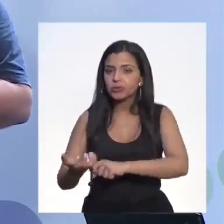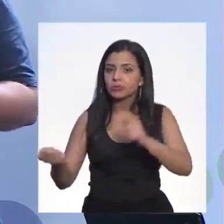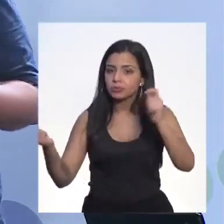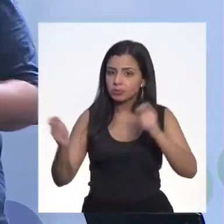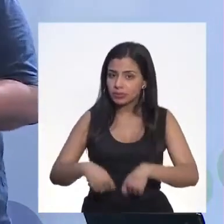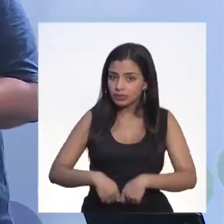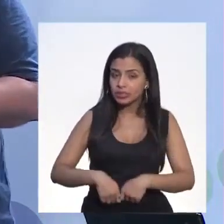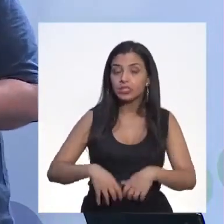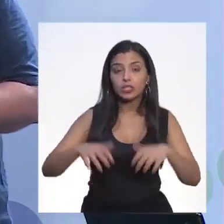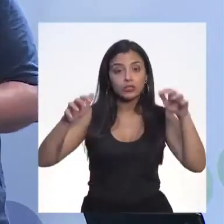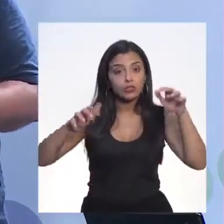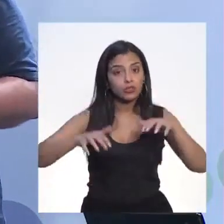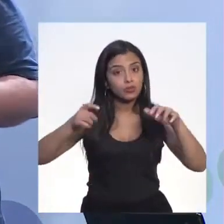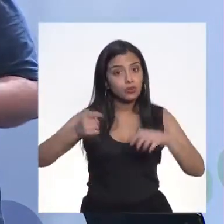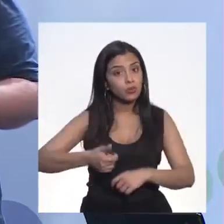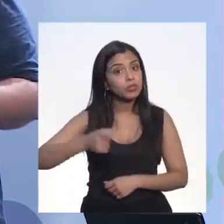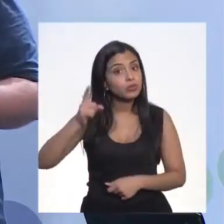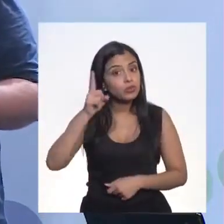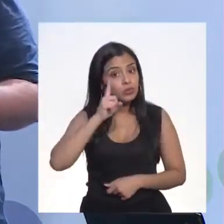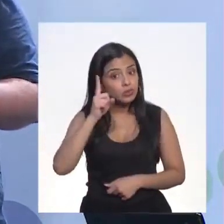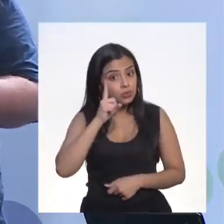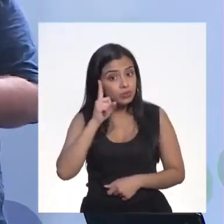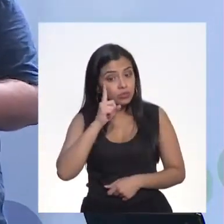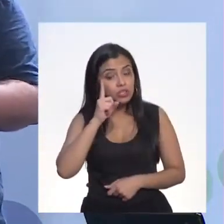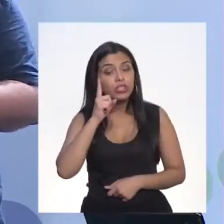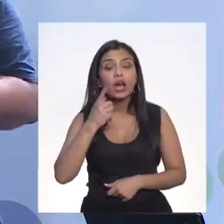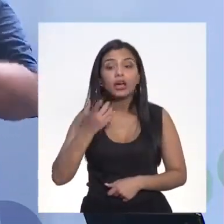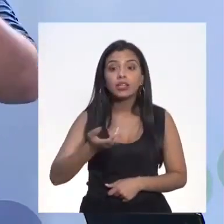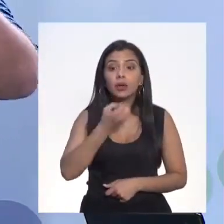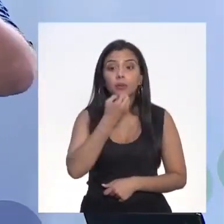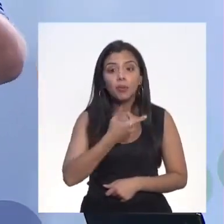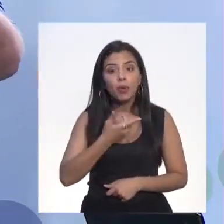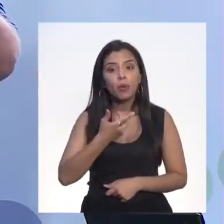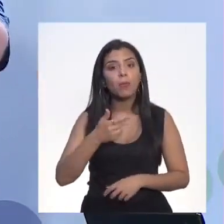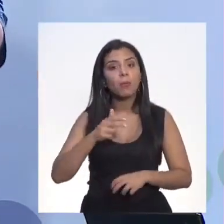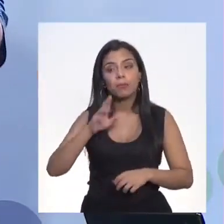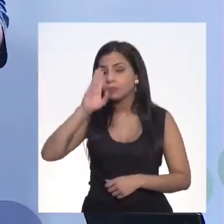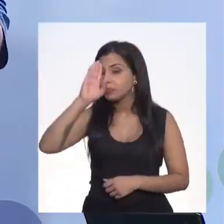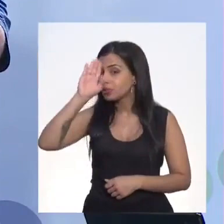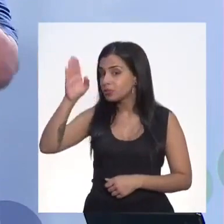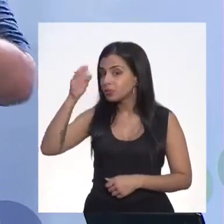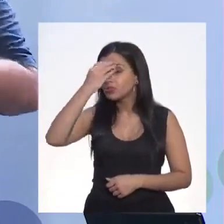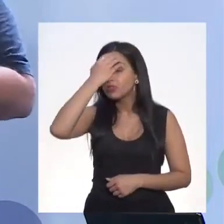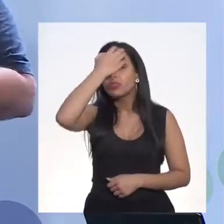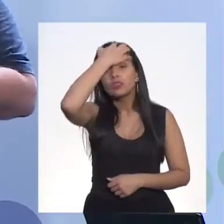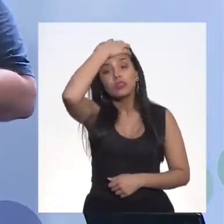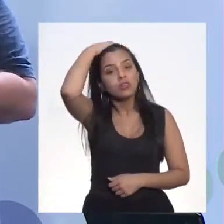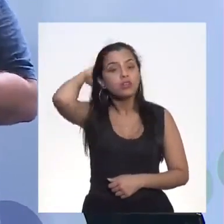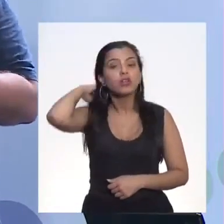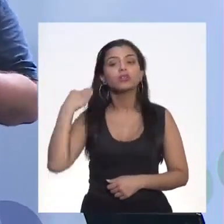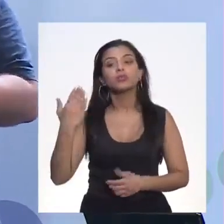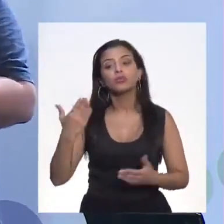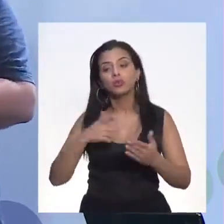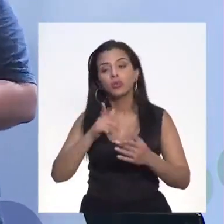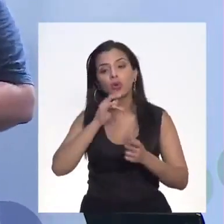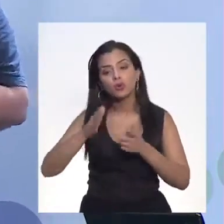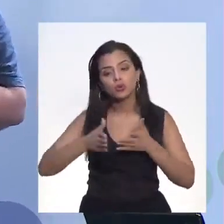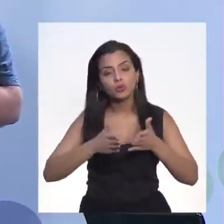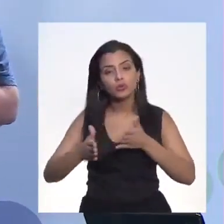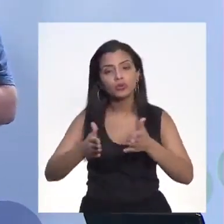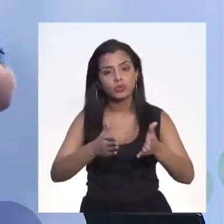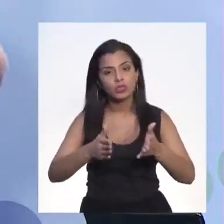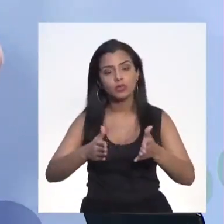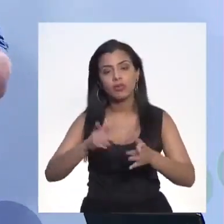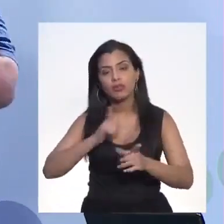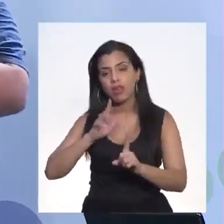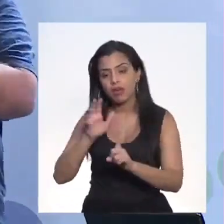praticamente diárias. Né, então, principalmente essa questão de umidade, né, os rios voadores que acabam influenciando outras regiões do